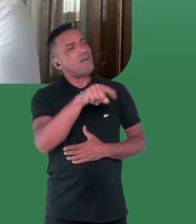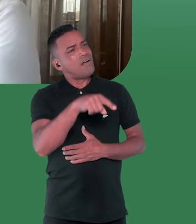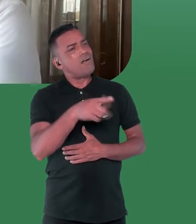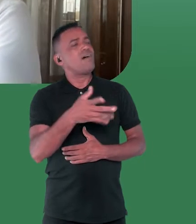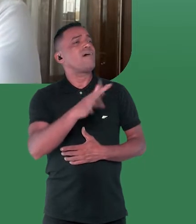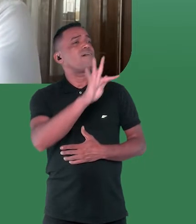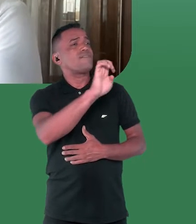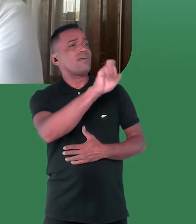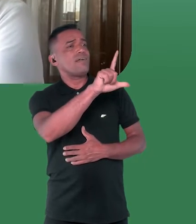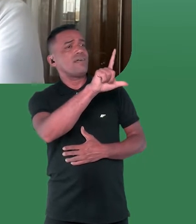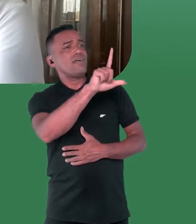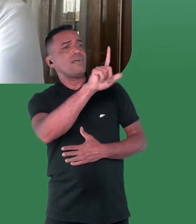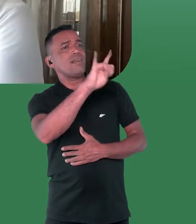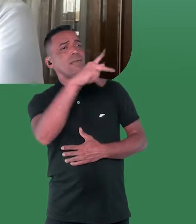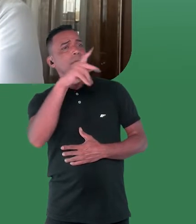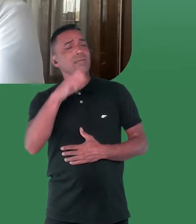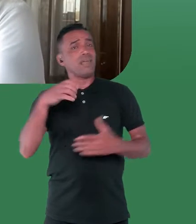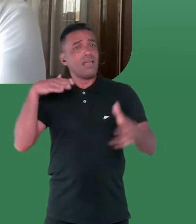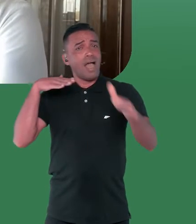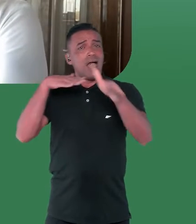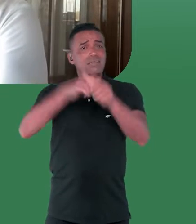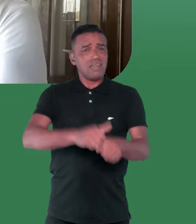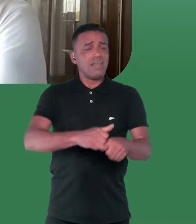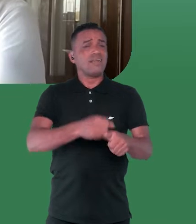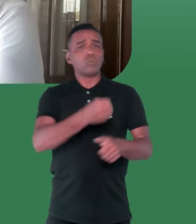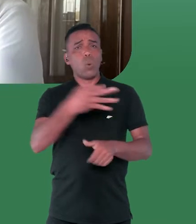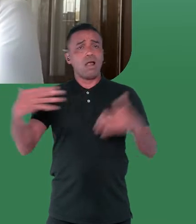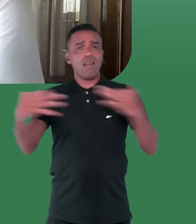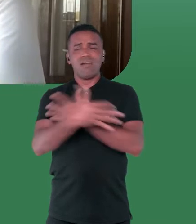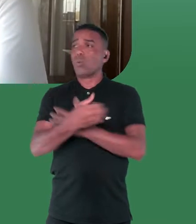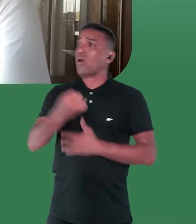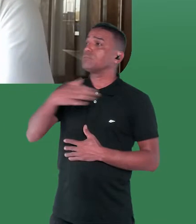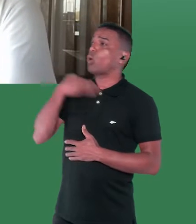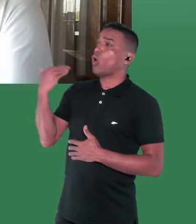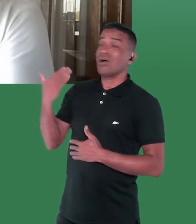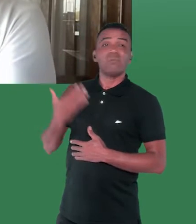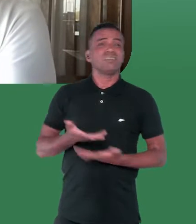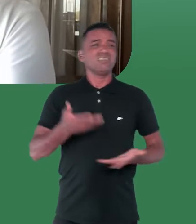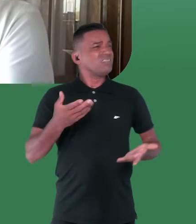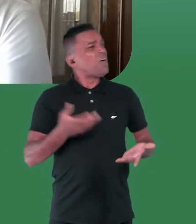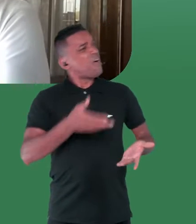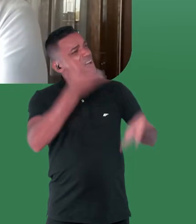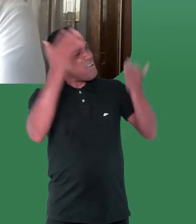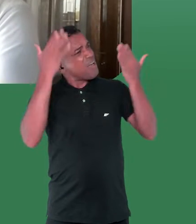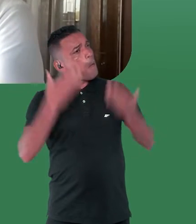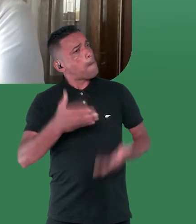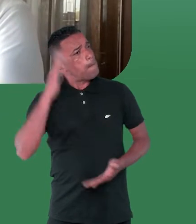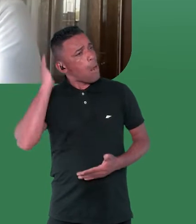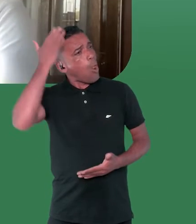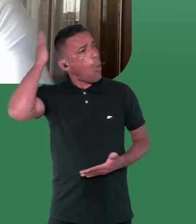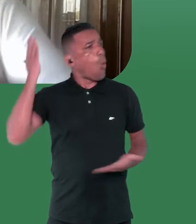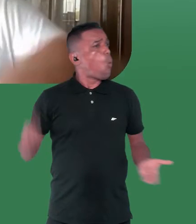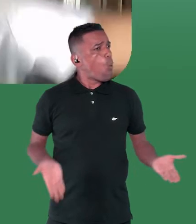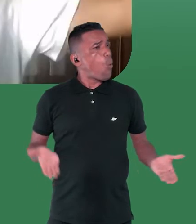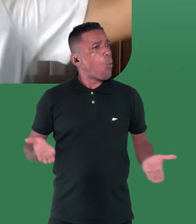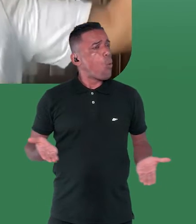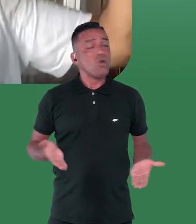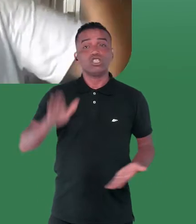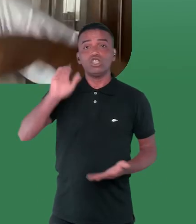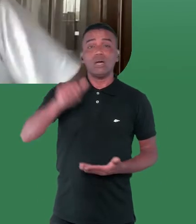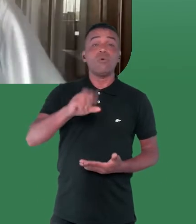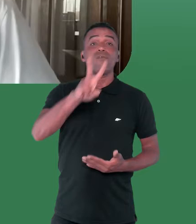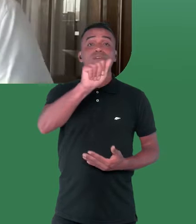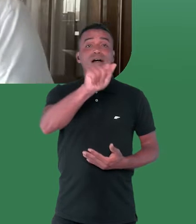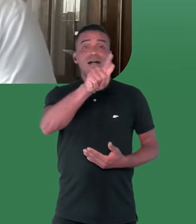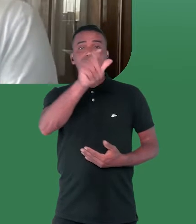senhor Felipe, tem um acidente na 381, quantos mortos? Eu falei: não sei ainda, mas deixa de ser incompetente, rapaz. E começava a me xingar e falava assim: chama o